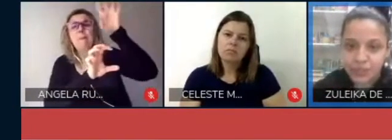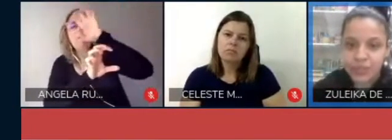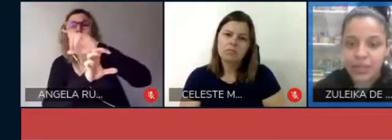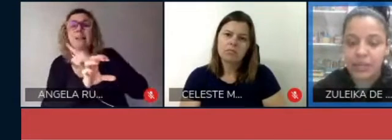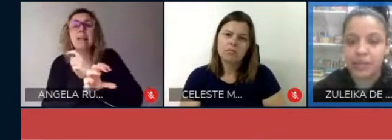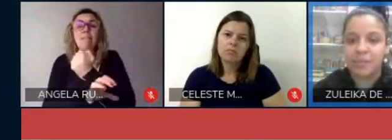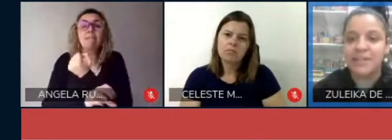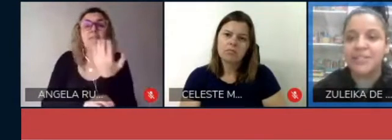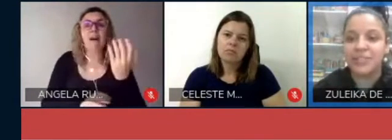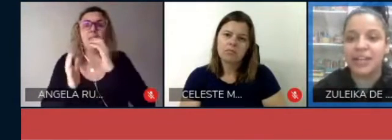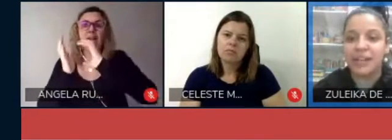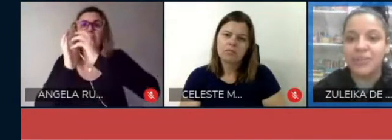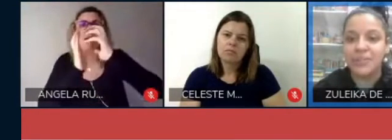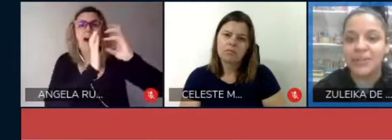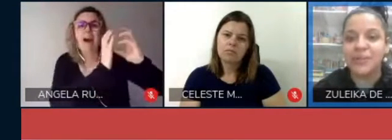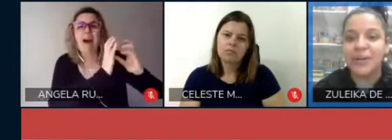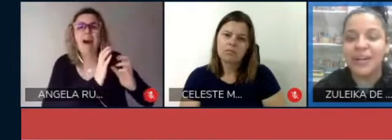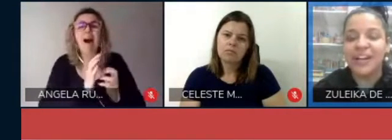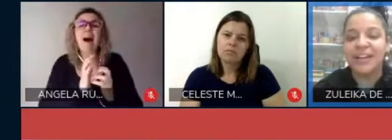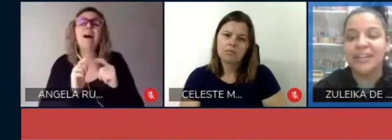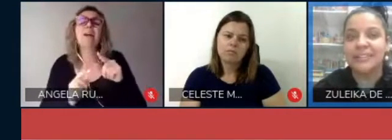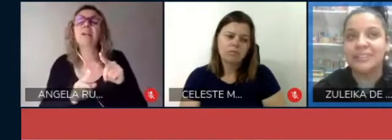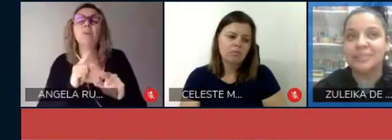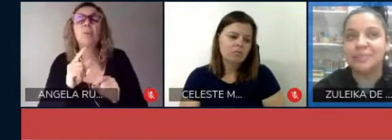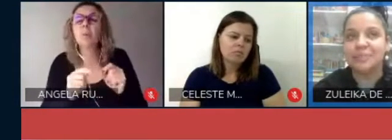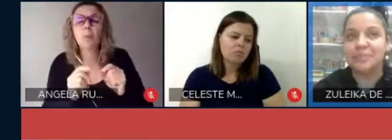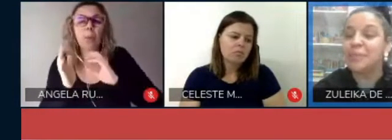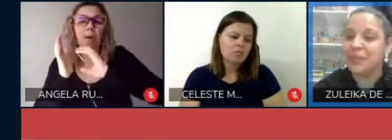bases de dados. Bases de dados são